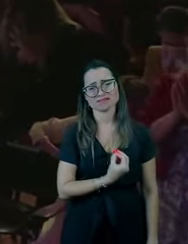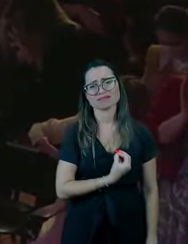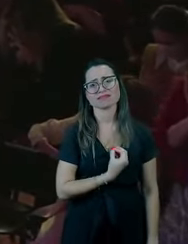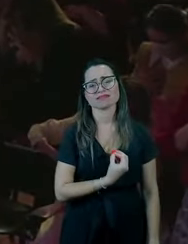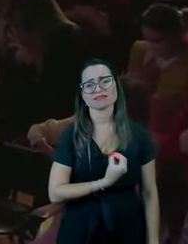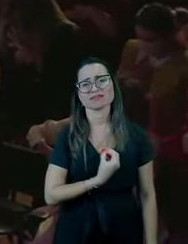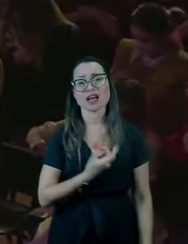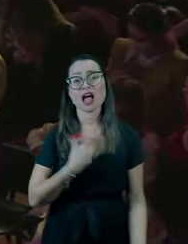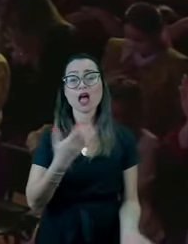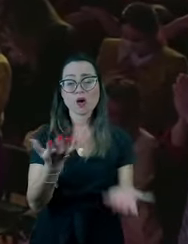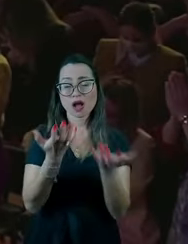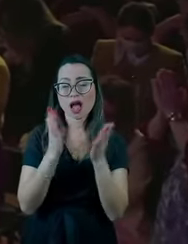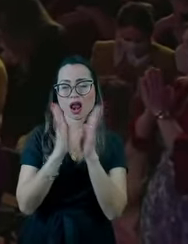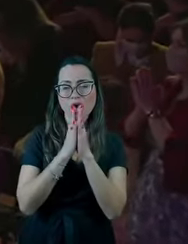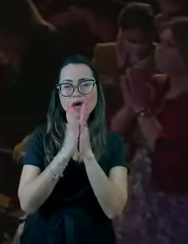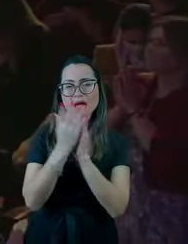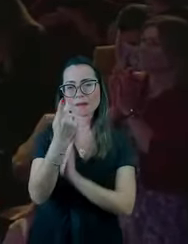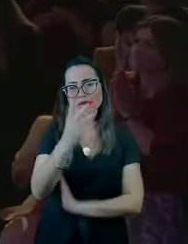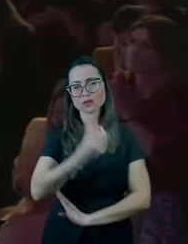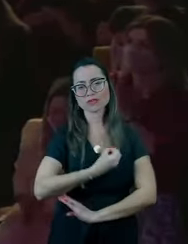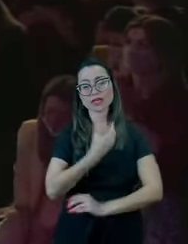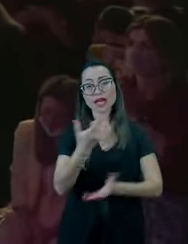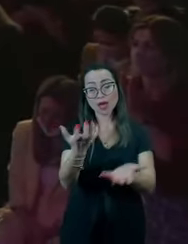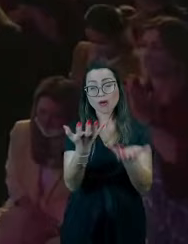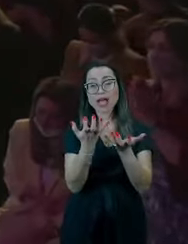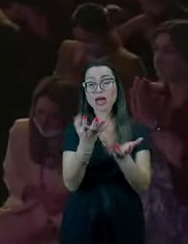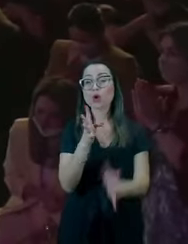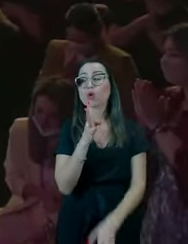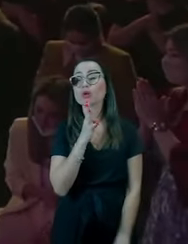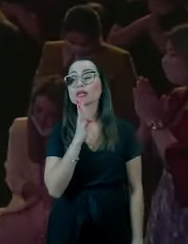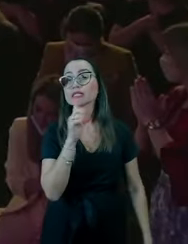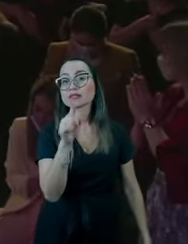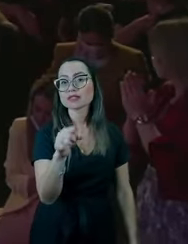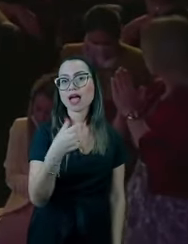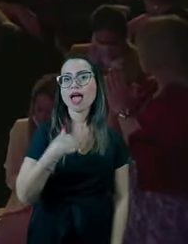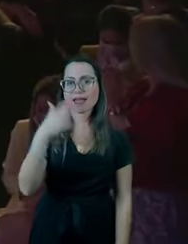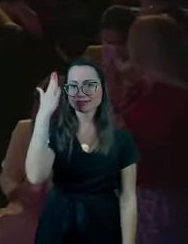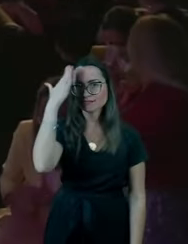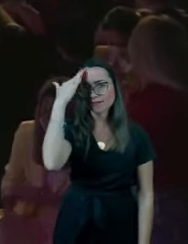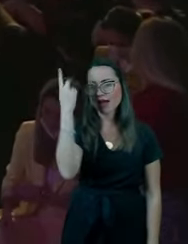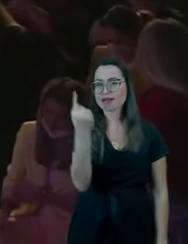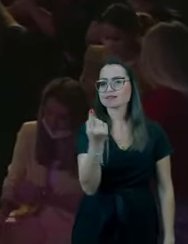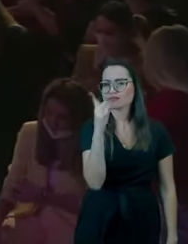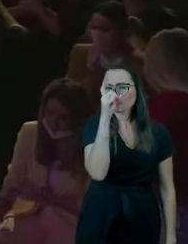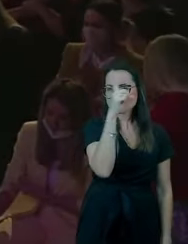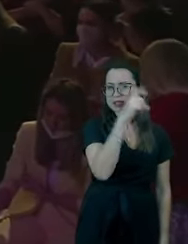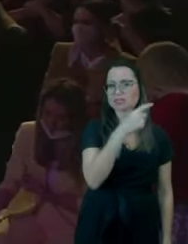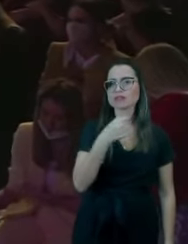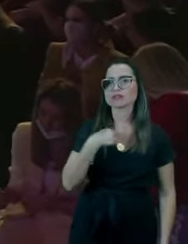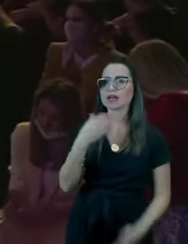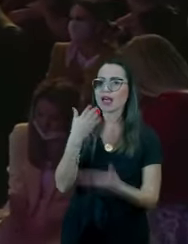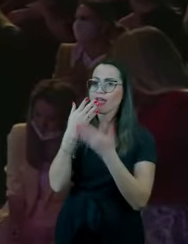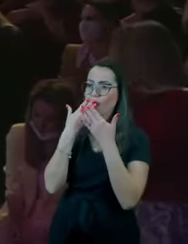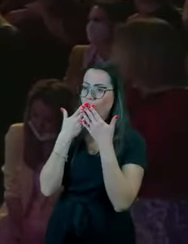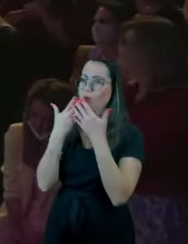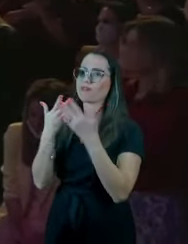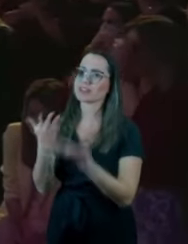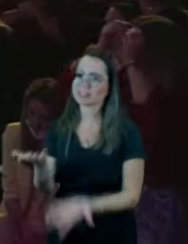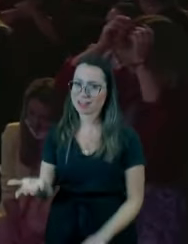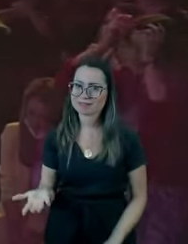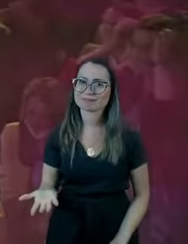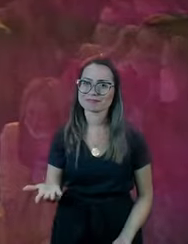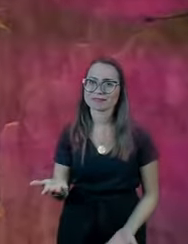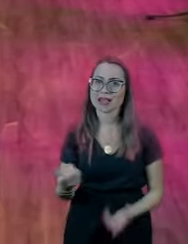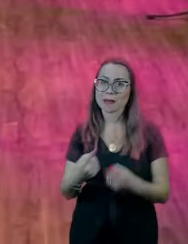Eu quero orar por você, eu quero conhecer você. Eu sei que é difícil você admitir isso. Se dobre nessa